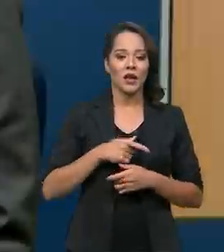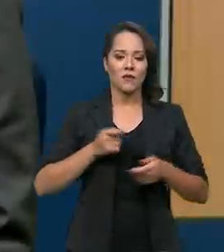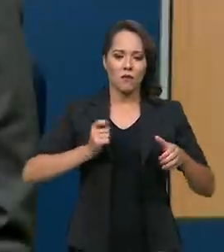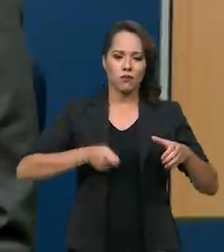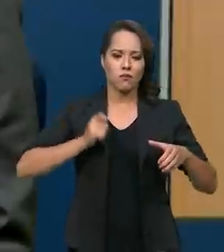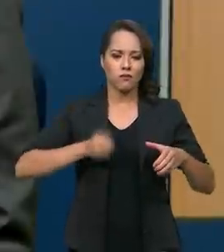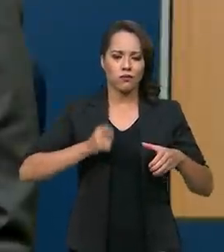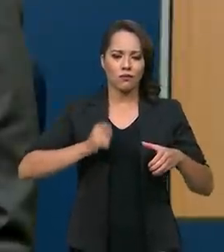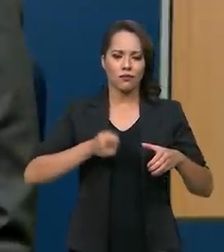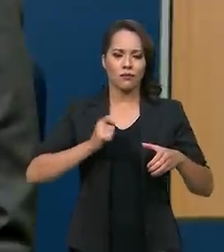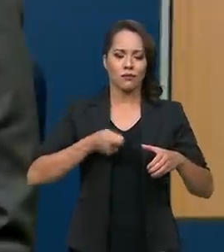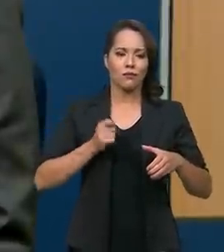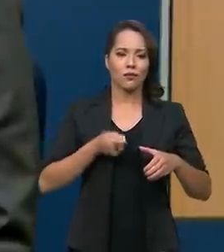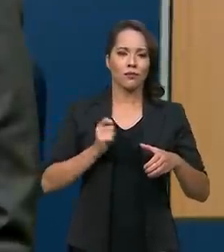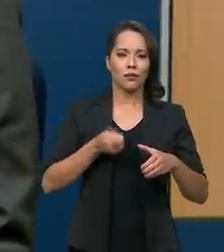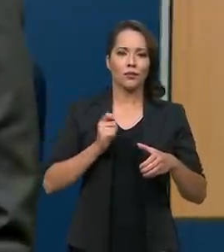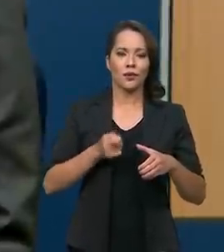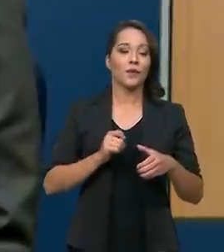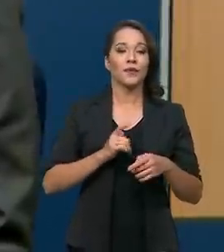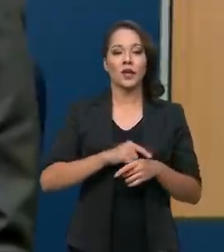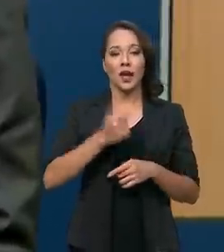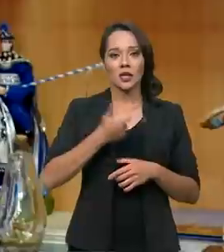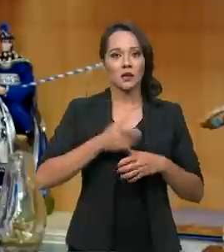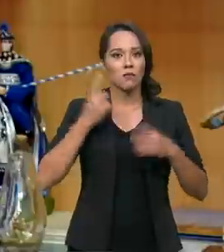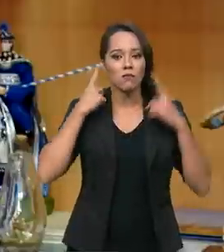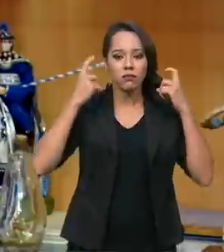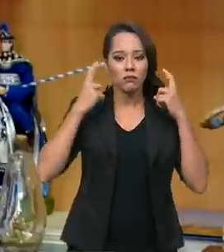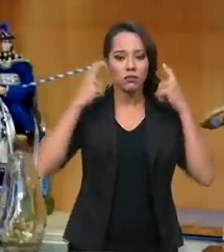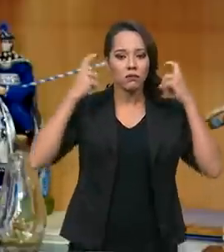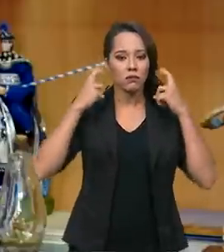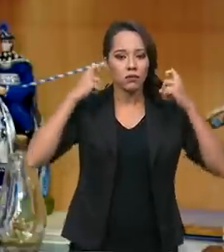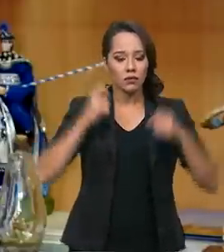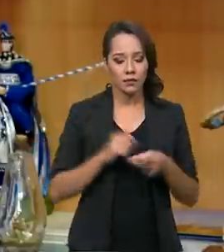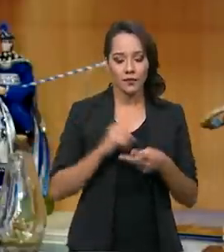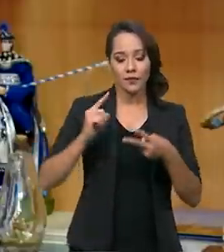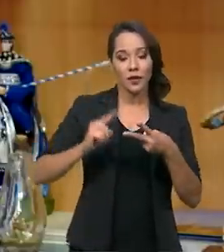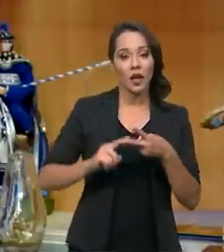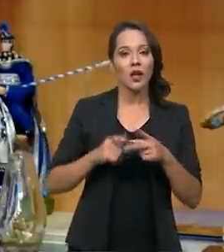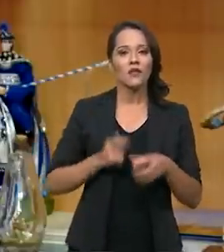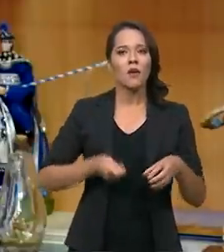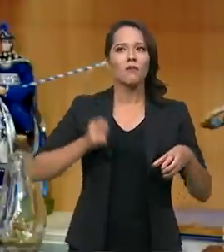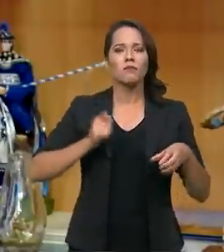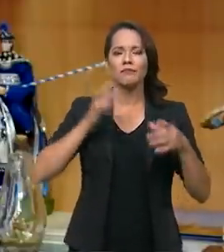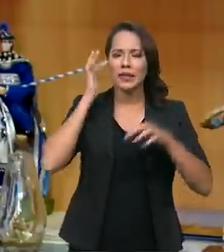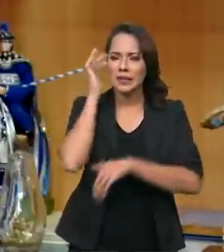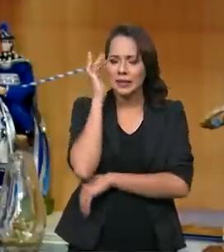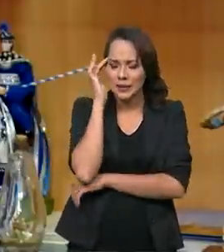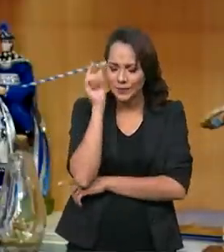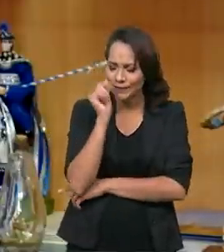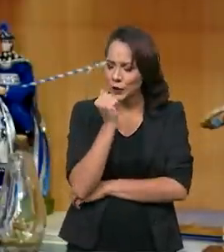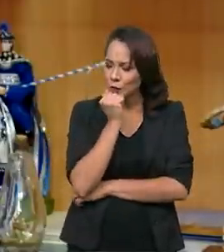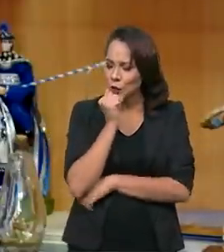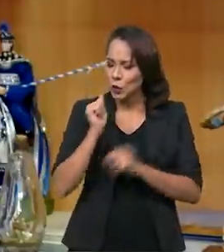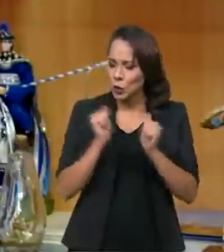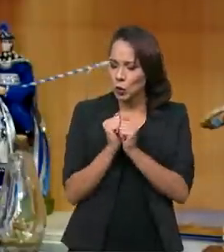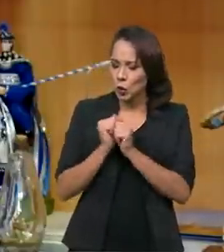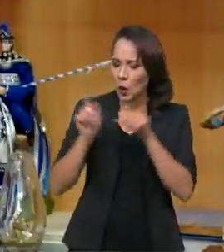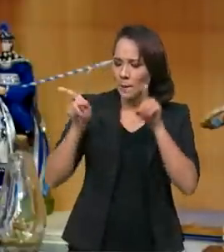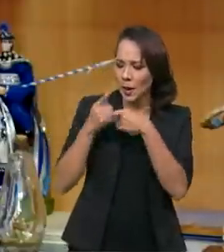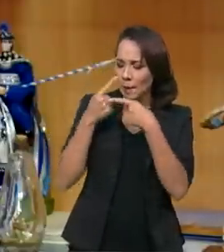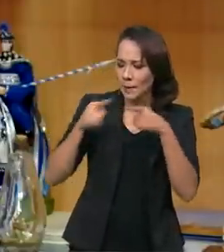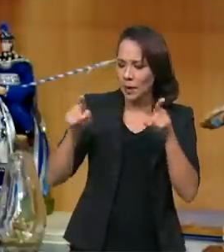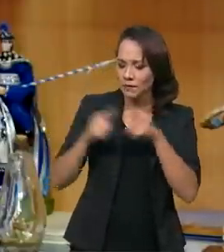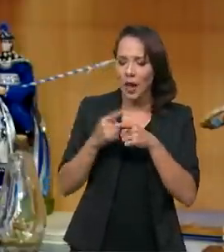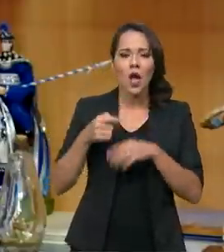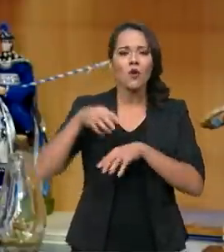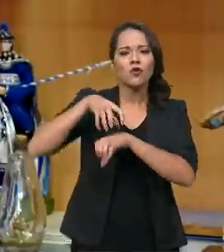zabumba que é um instrumento grave e ele ficou matutando o que que eu vou botar para me acompanhar